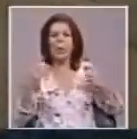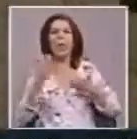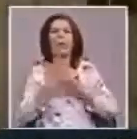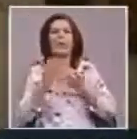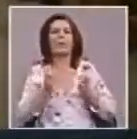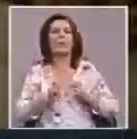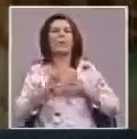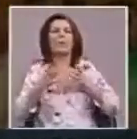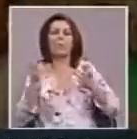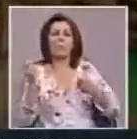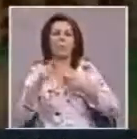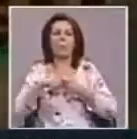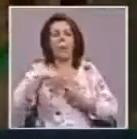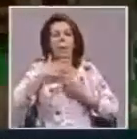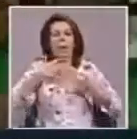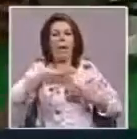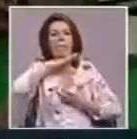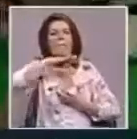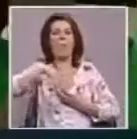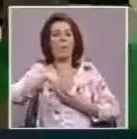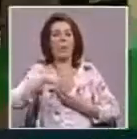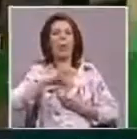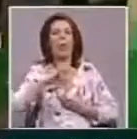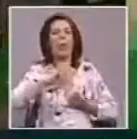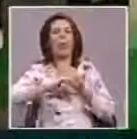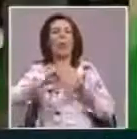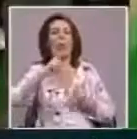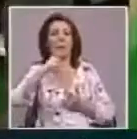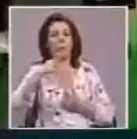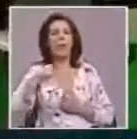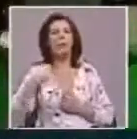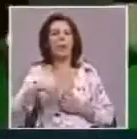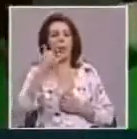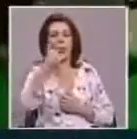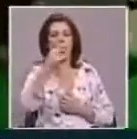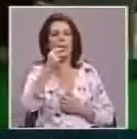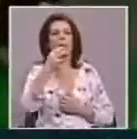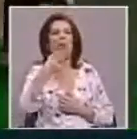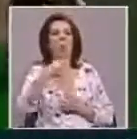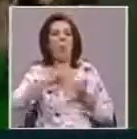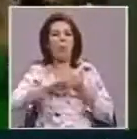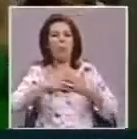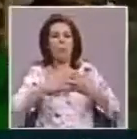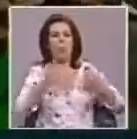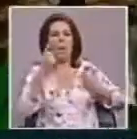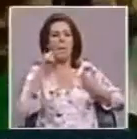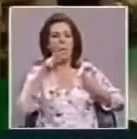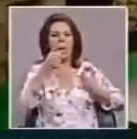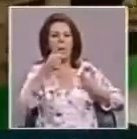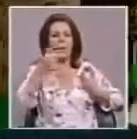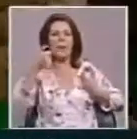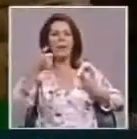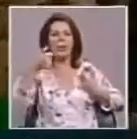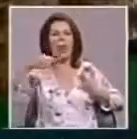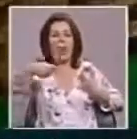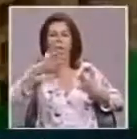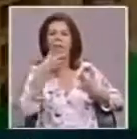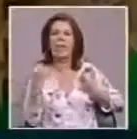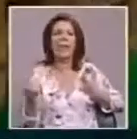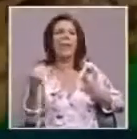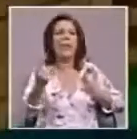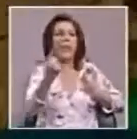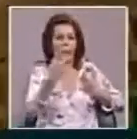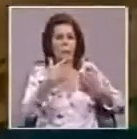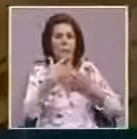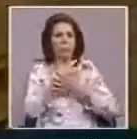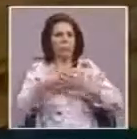início, desta grande família que é o Clube Produtores, como podemos ver que tem 231 membros e 1.559 produtores individuais,